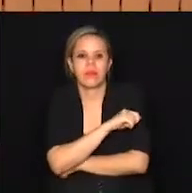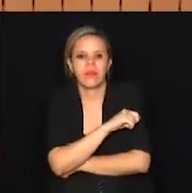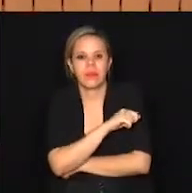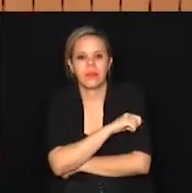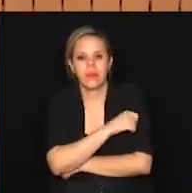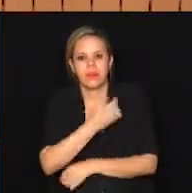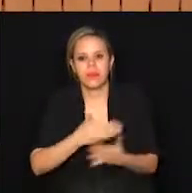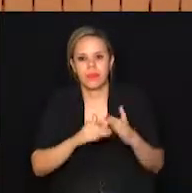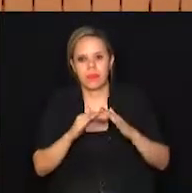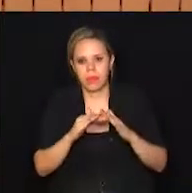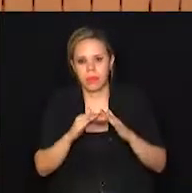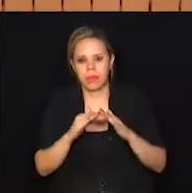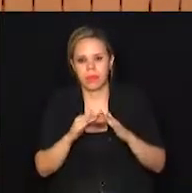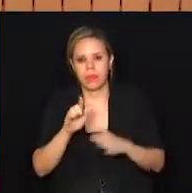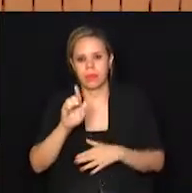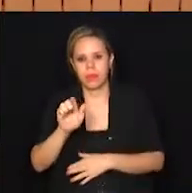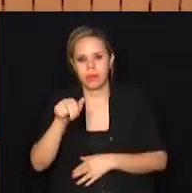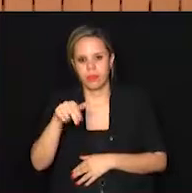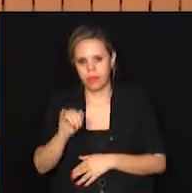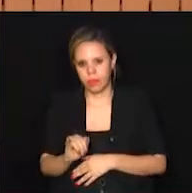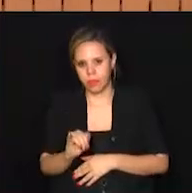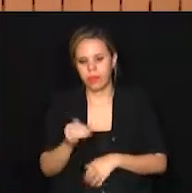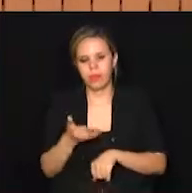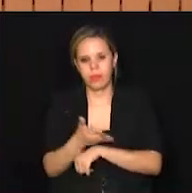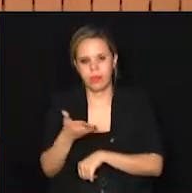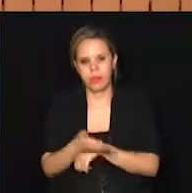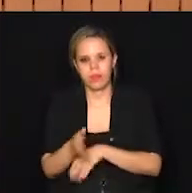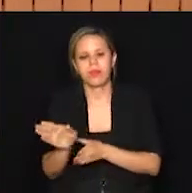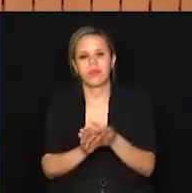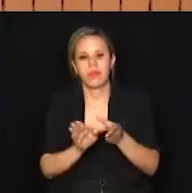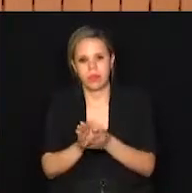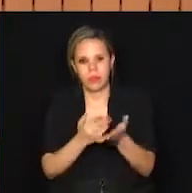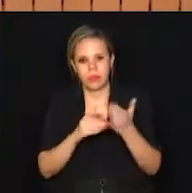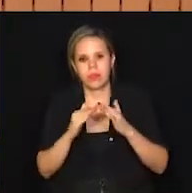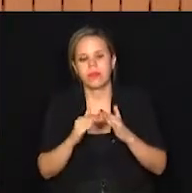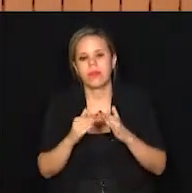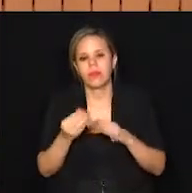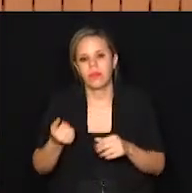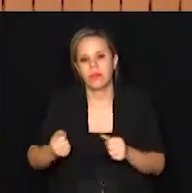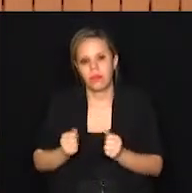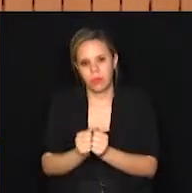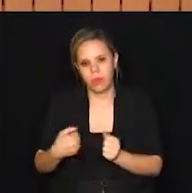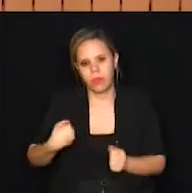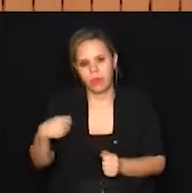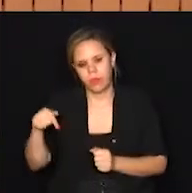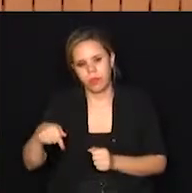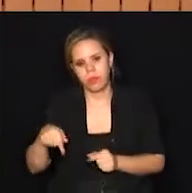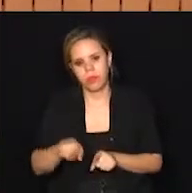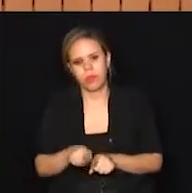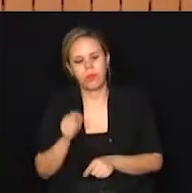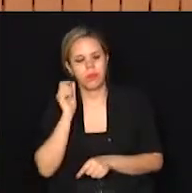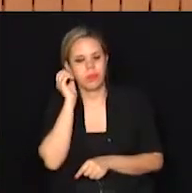da escola Geni Rodrigues e também participa do conselho da escola, está aqui conosco também.